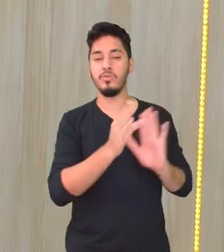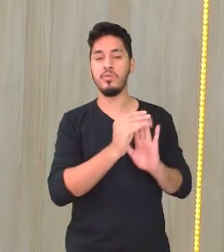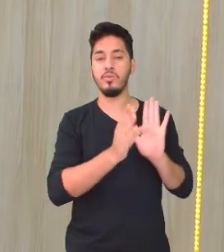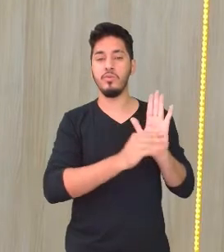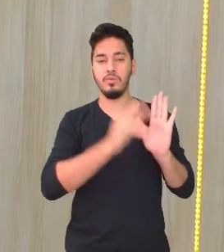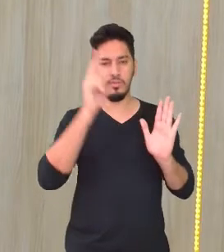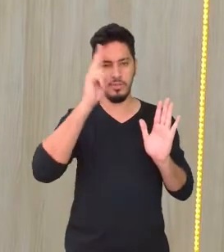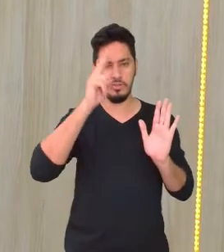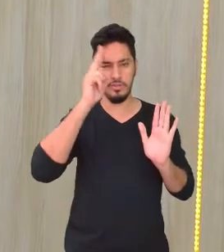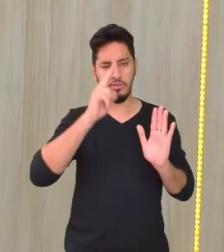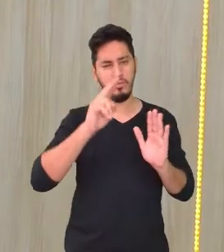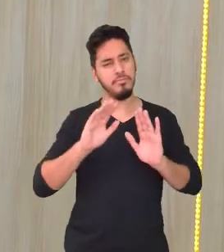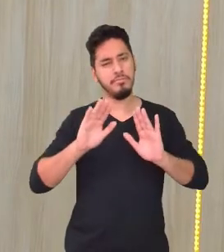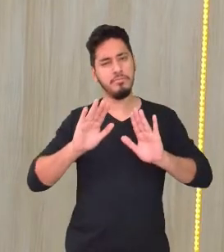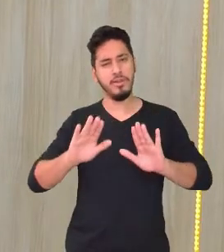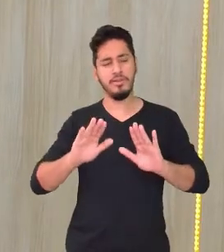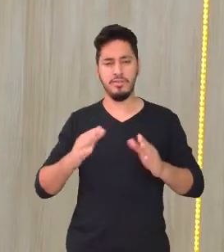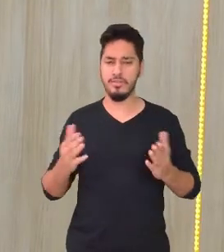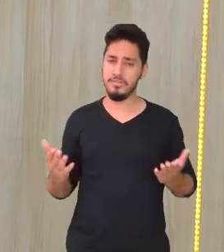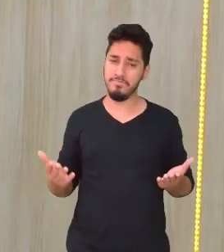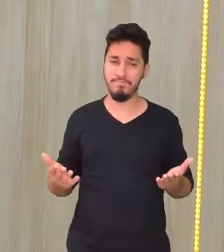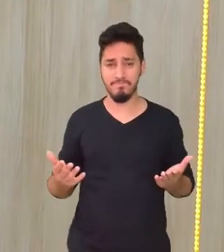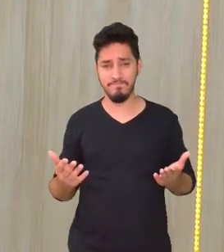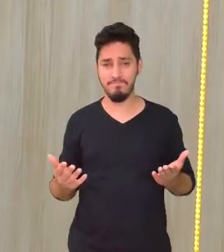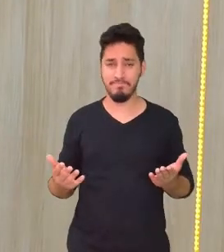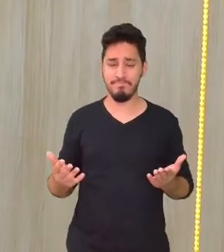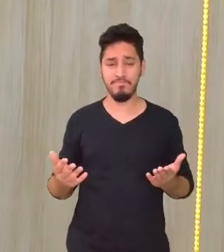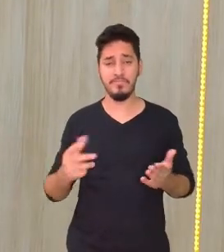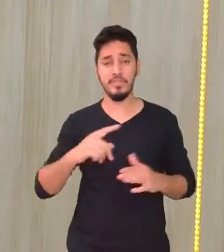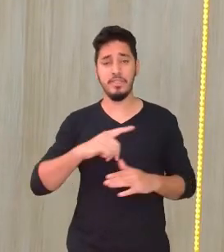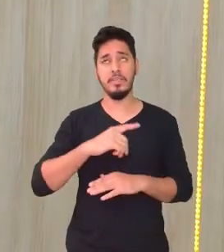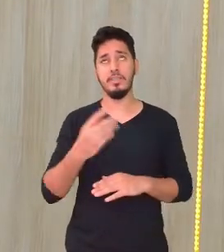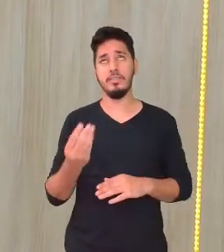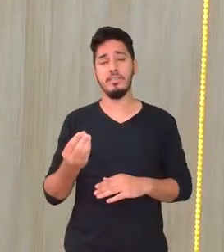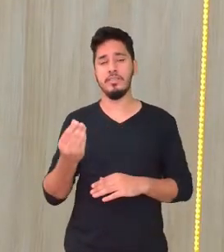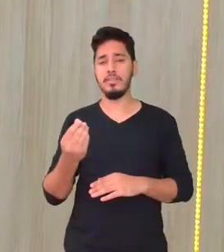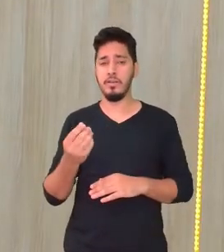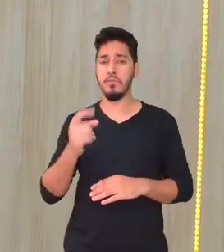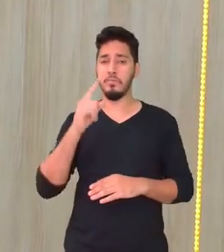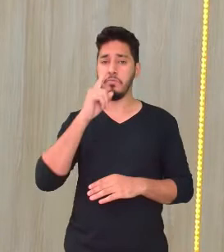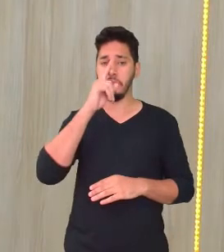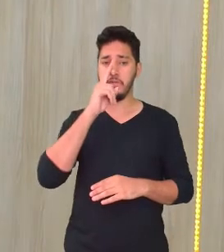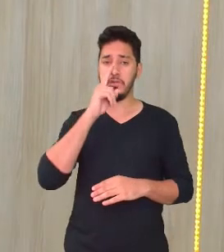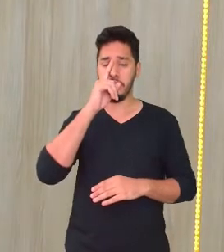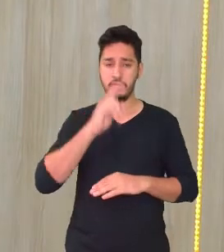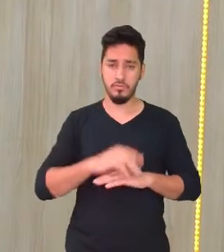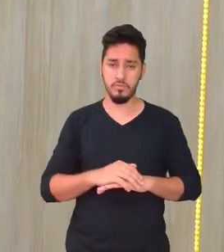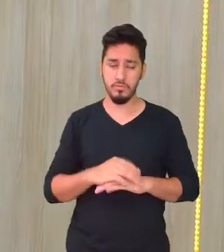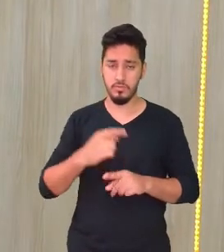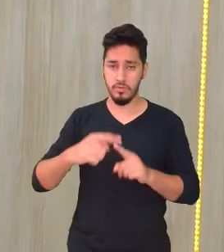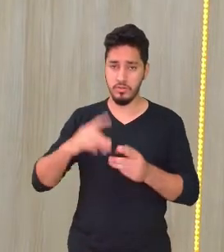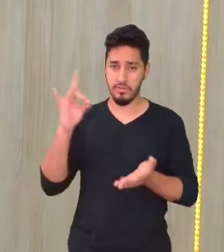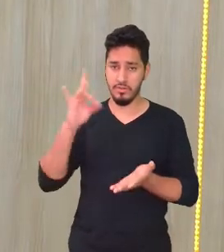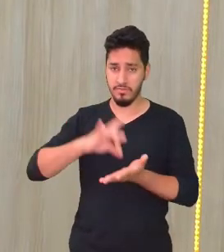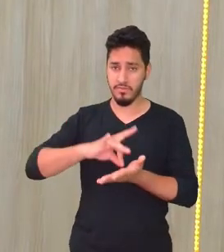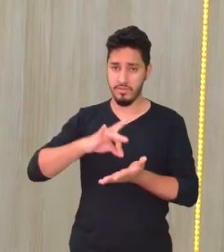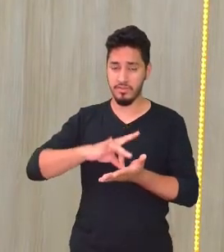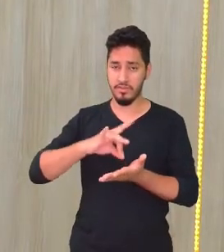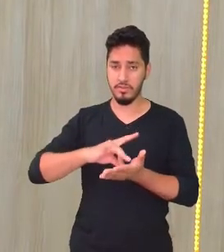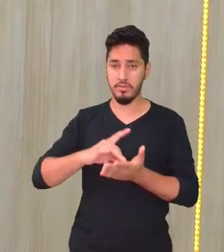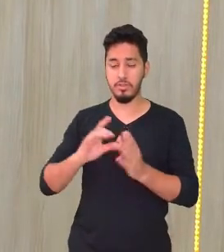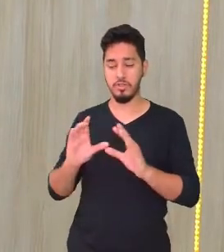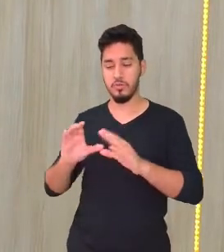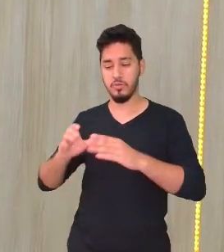da história. Porém, isso tem sido um perigo, né, porque o que na realidade esses